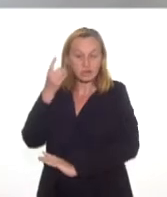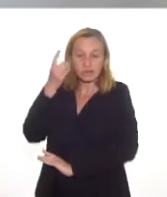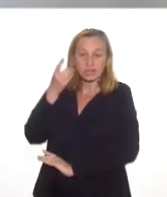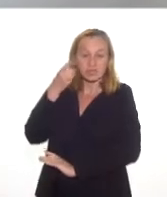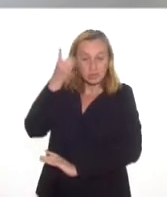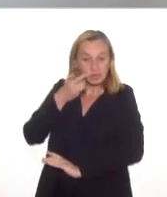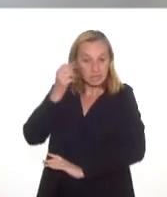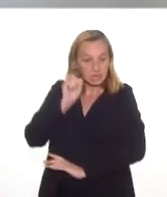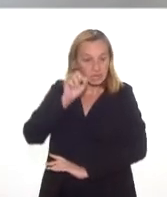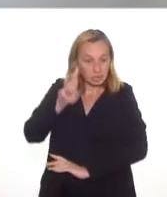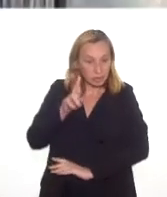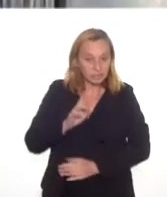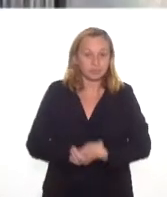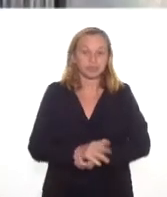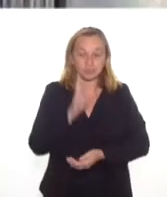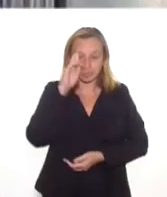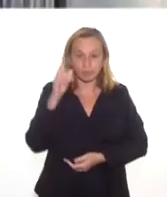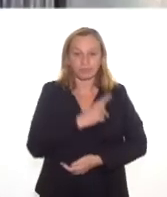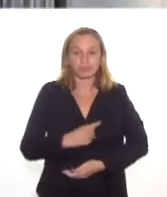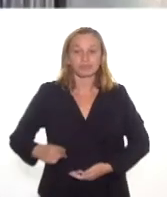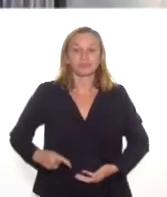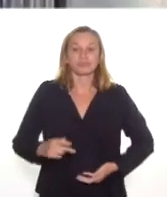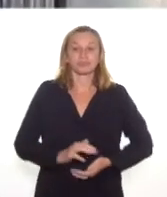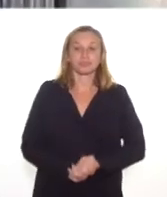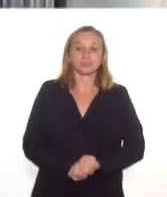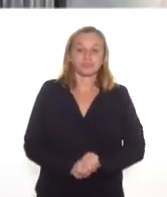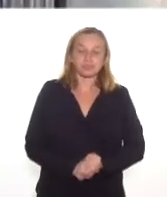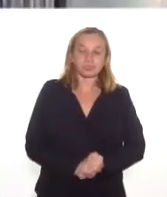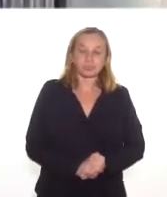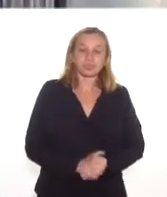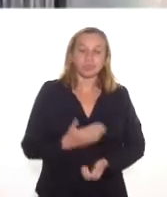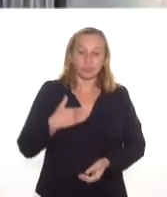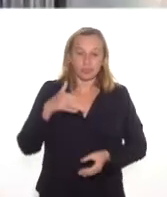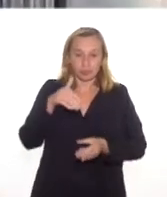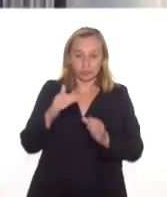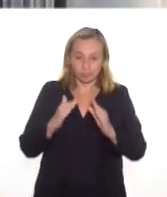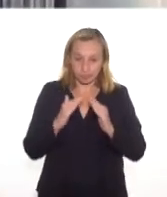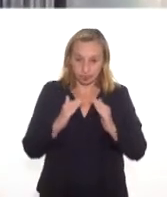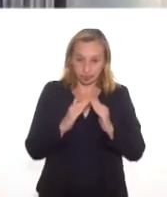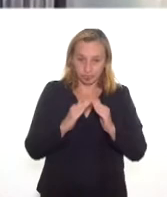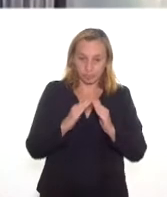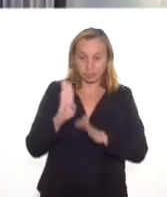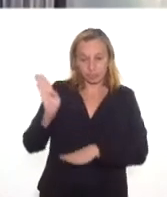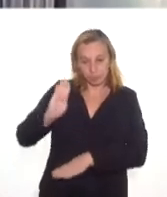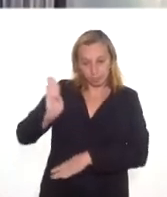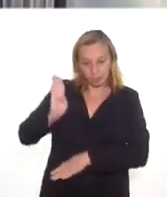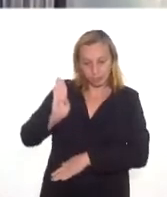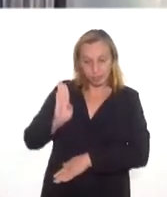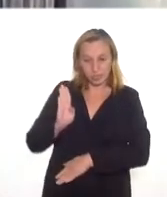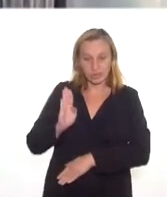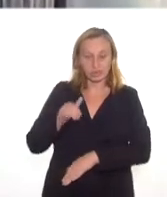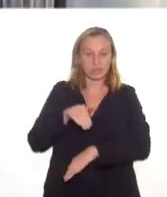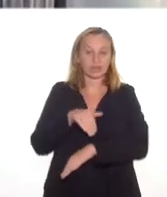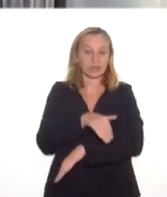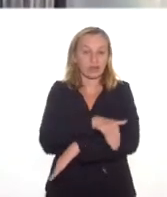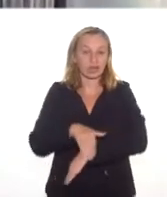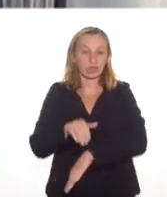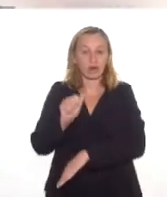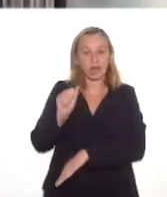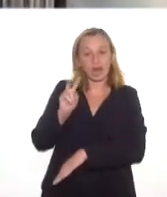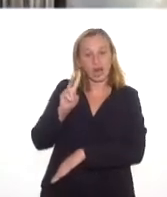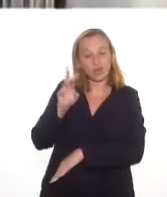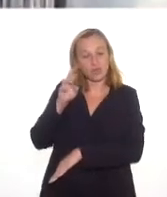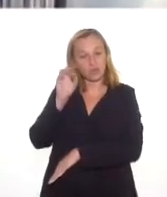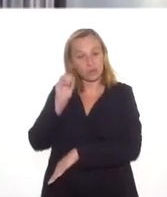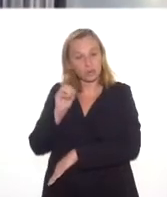Eliomar. Ô, presidente, eu sou morador de Botafogo, moro inclusive na rua Álvaro Ramos, que é a